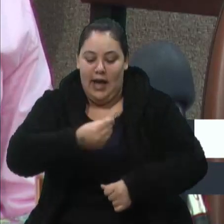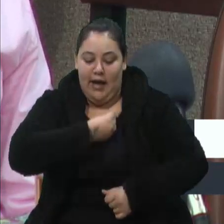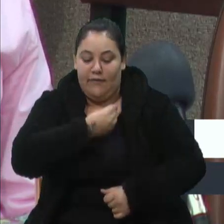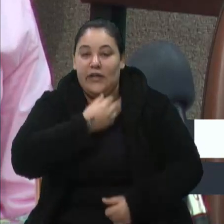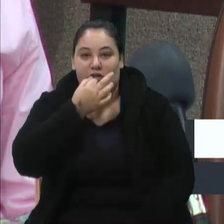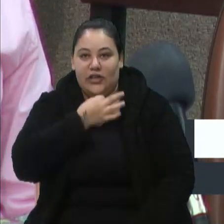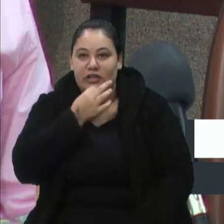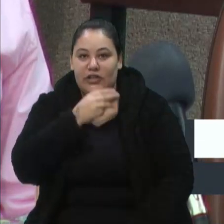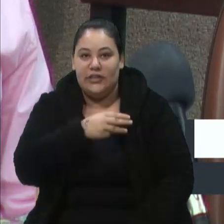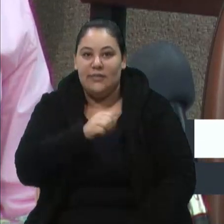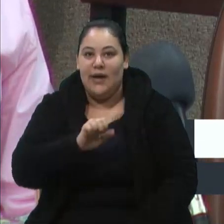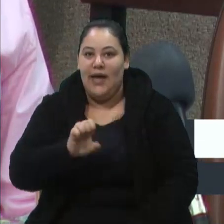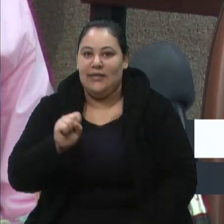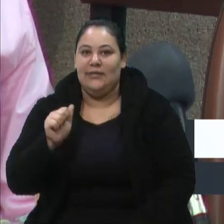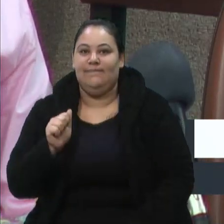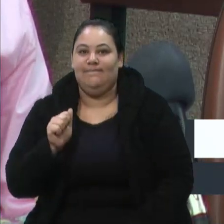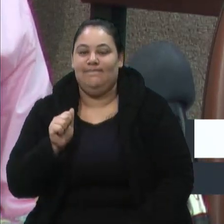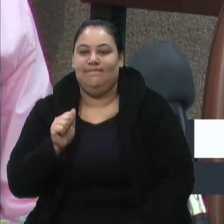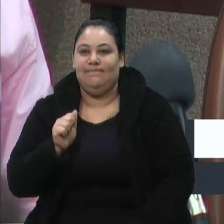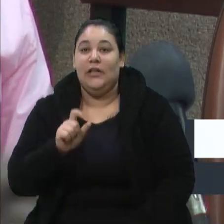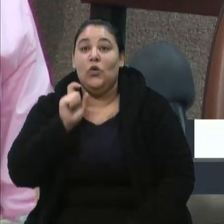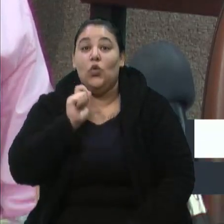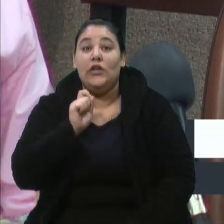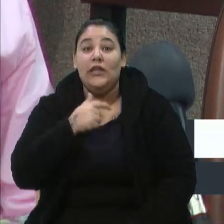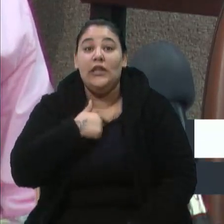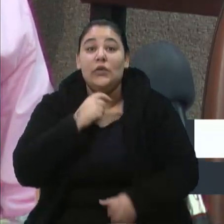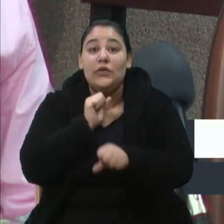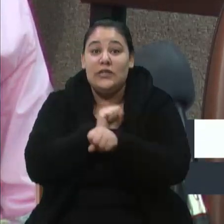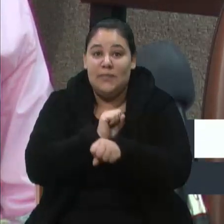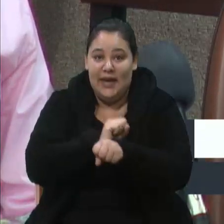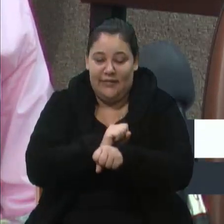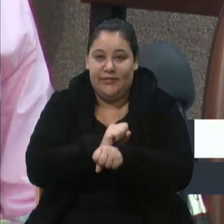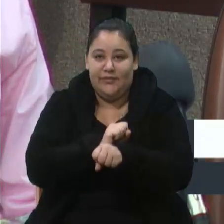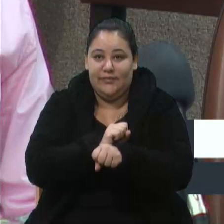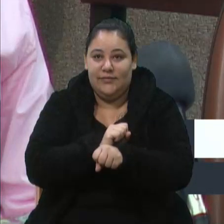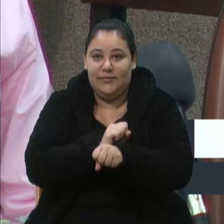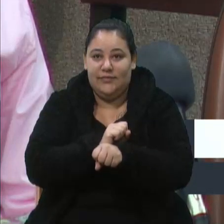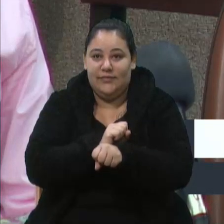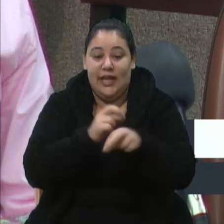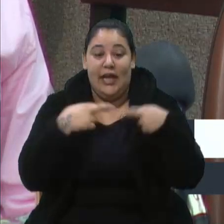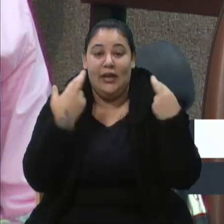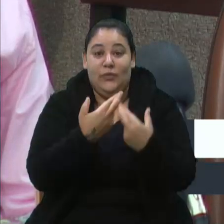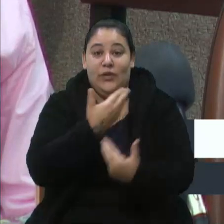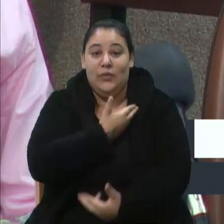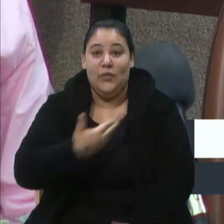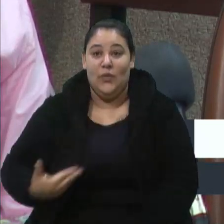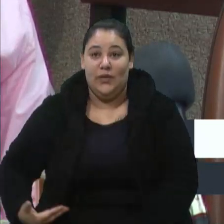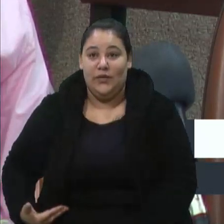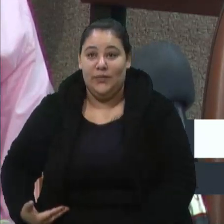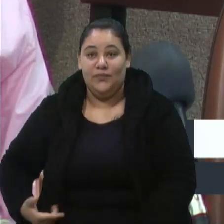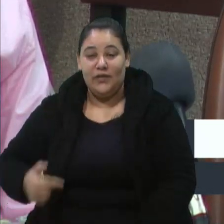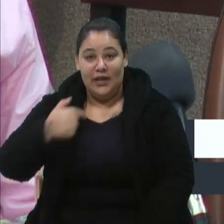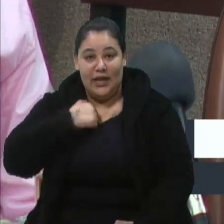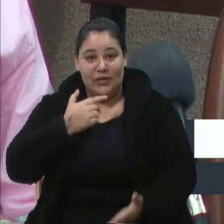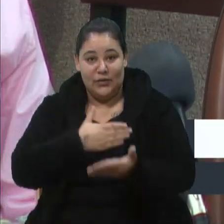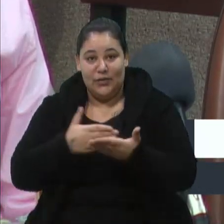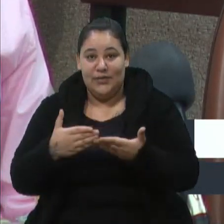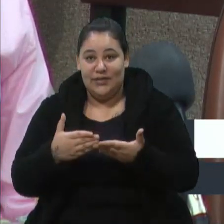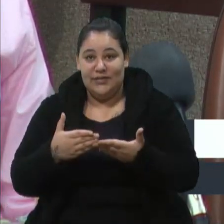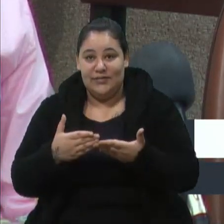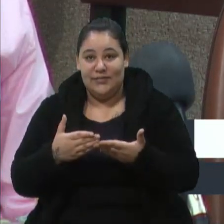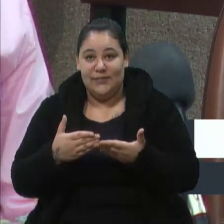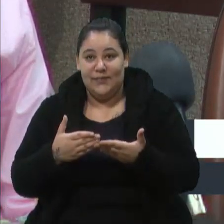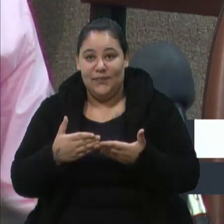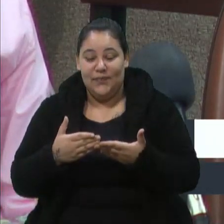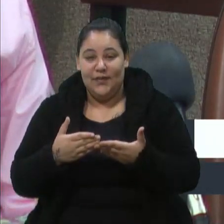Maesa. Então, o que eu esperava das audiências públicas, vereador Rafael? Eu que estou começando aqui, logo, logo vou ter meus primeiros 100